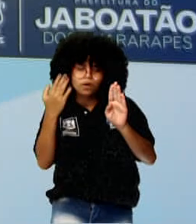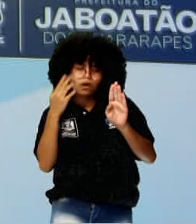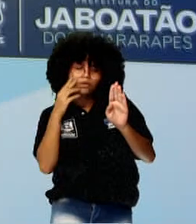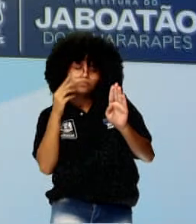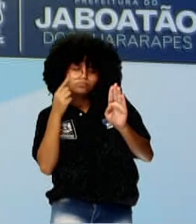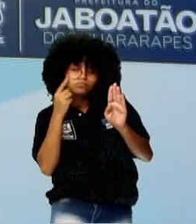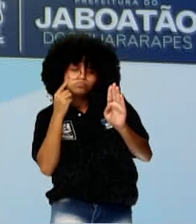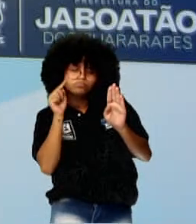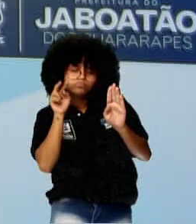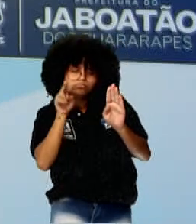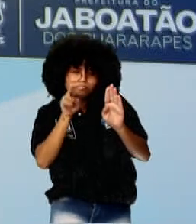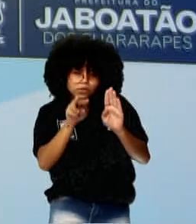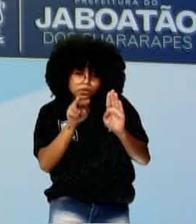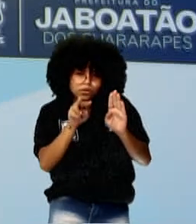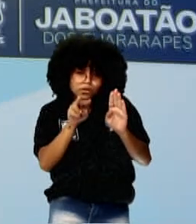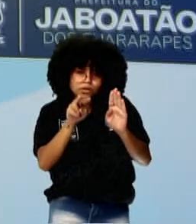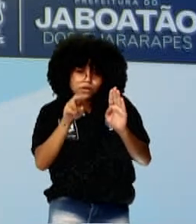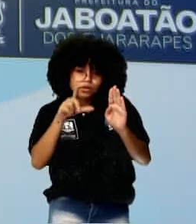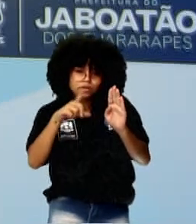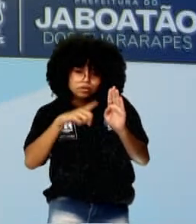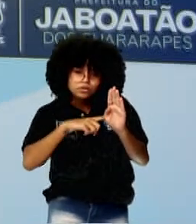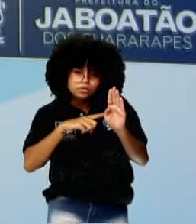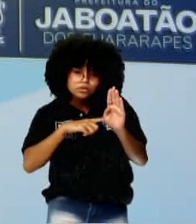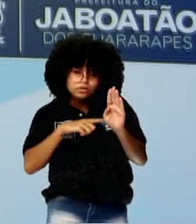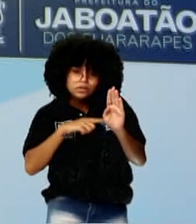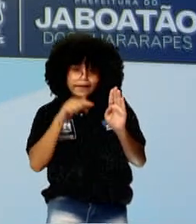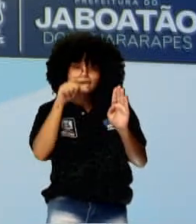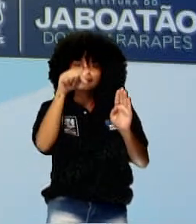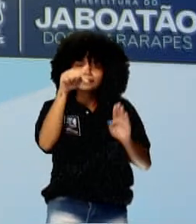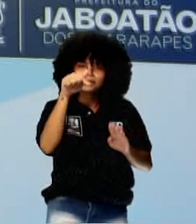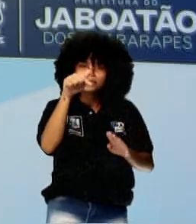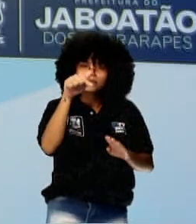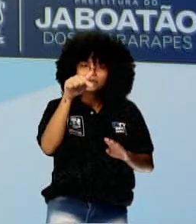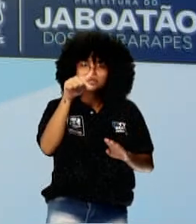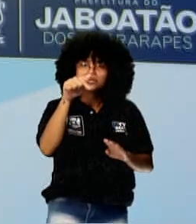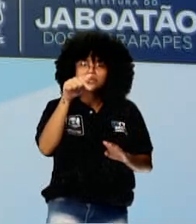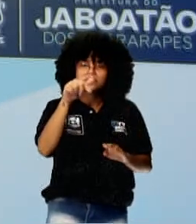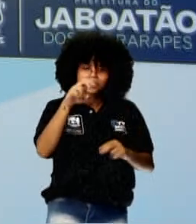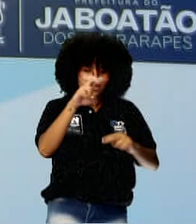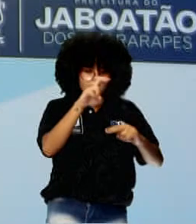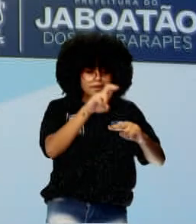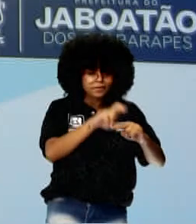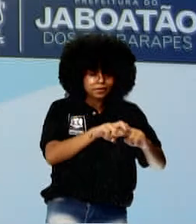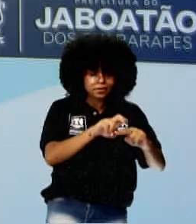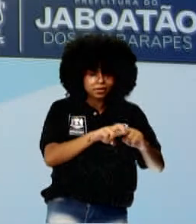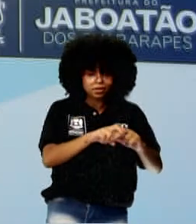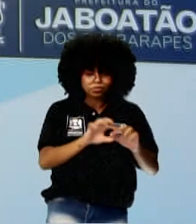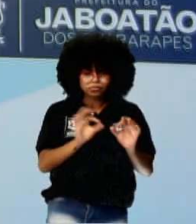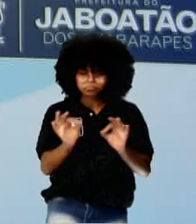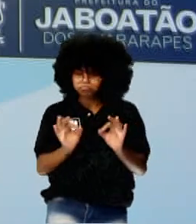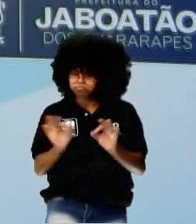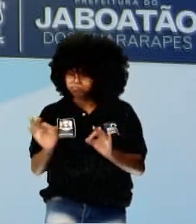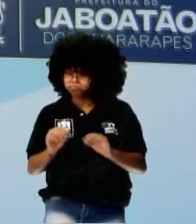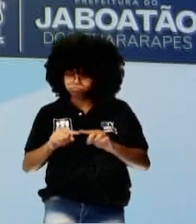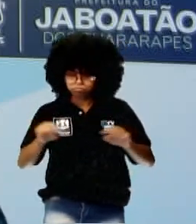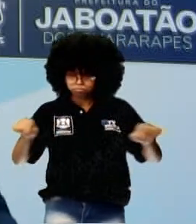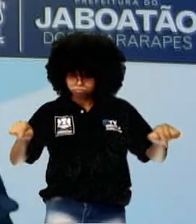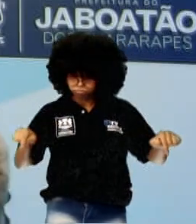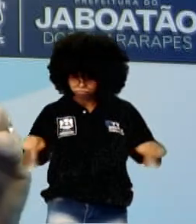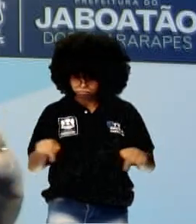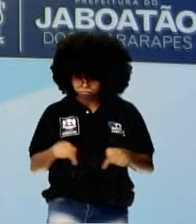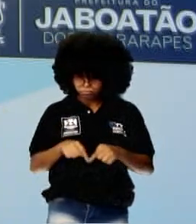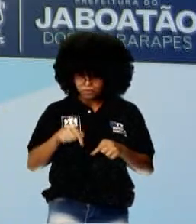olhou. Lá dentro ela viu 7 cadeiras arrumadinhas na mesa,